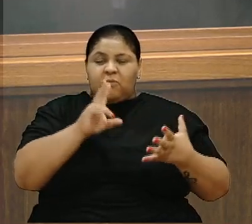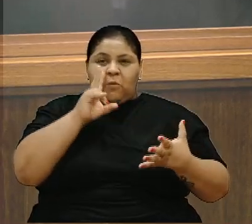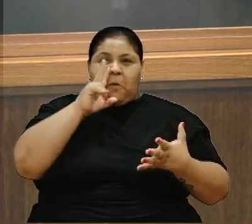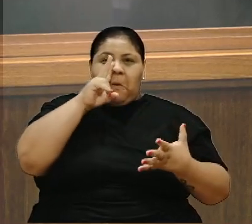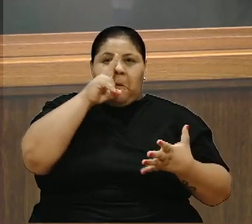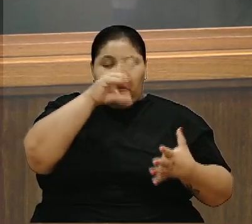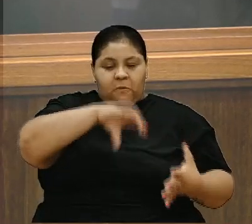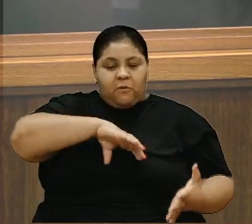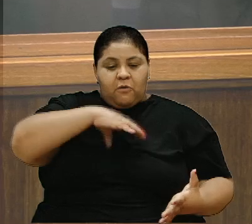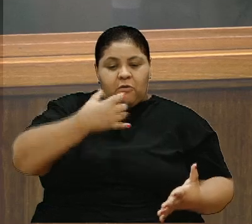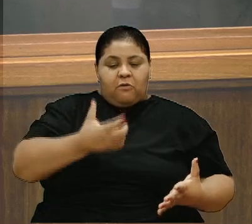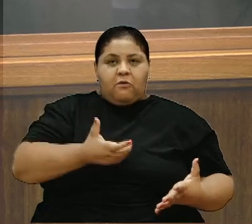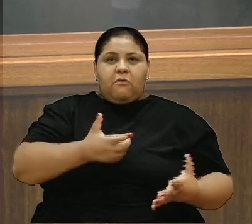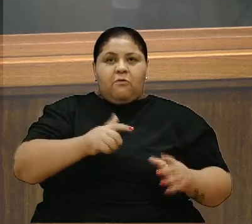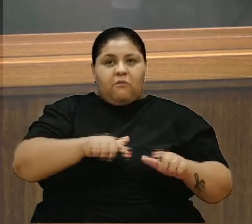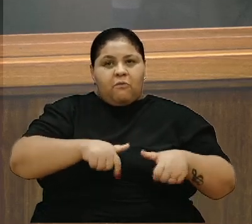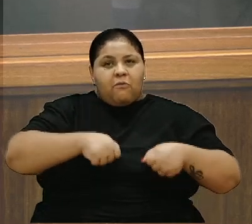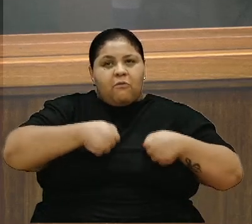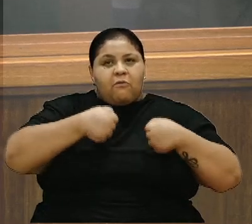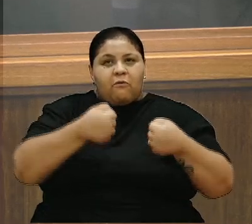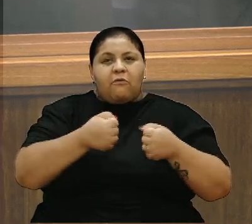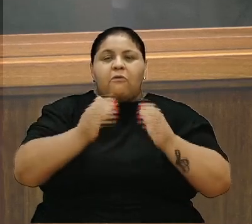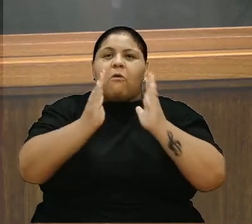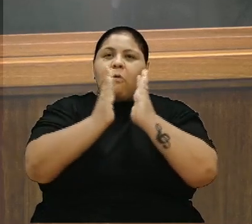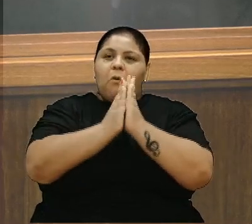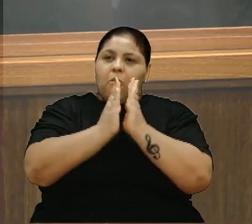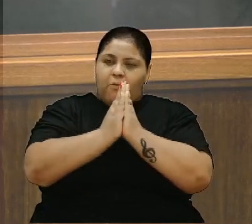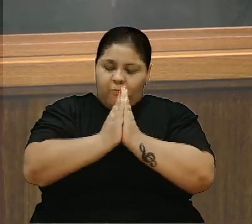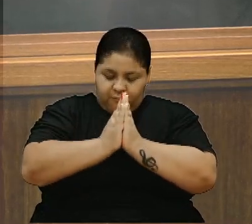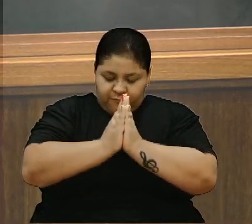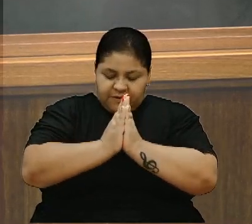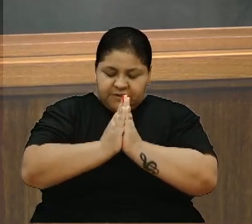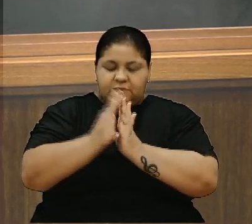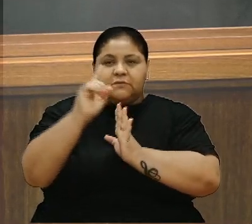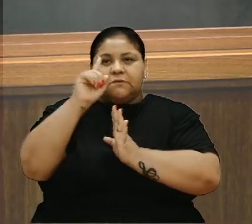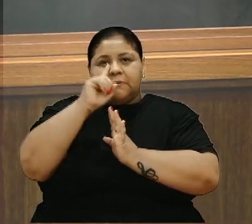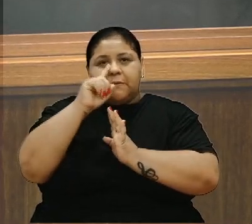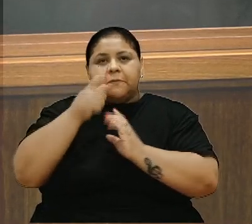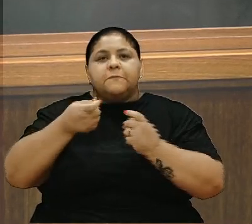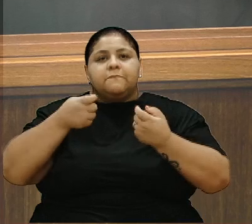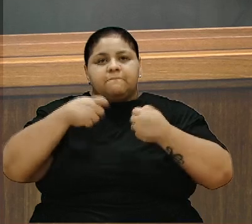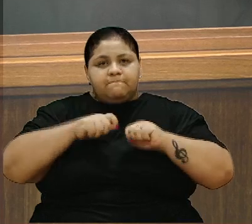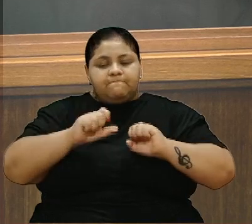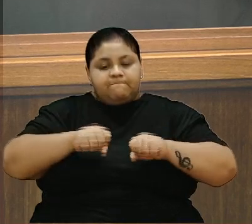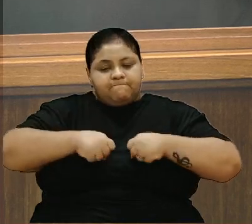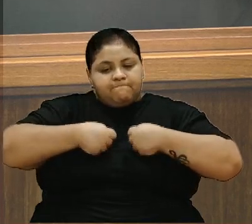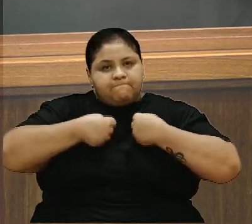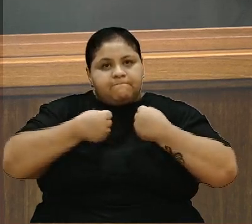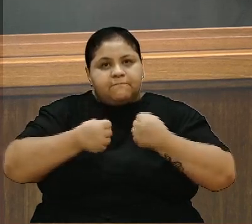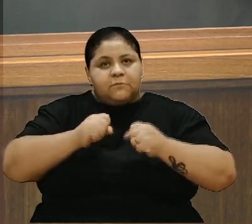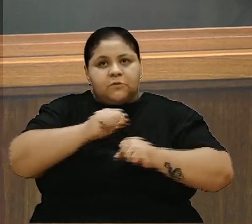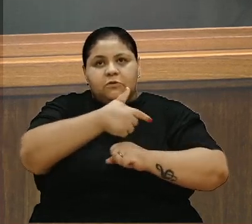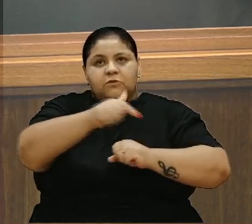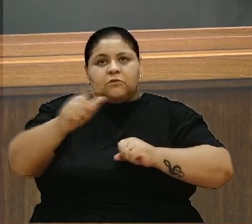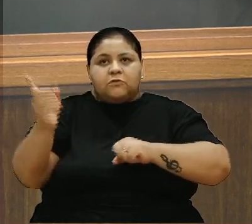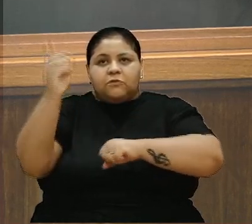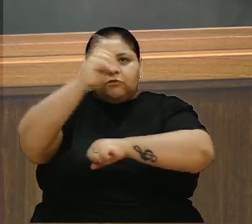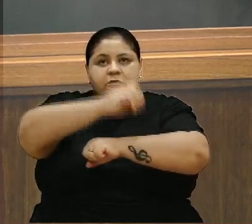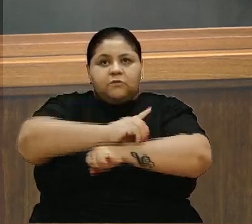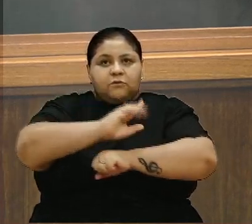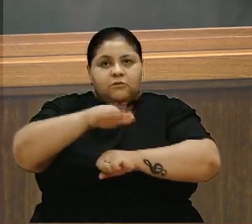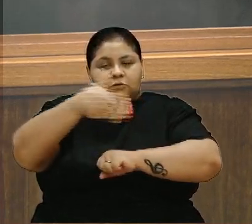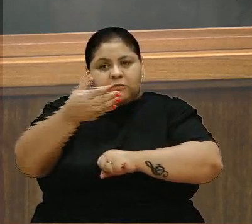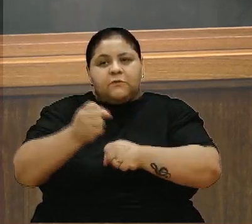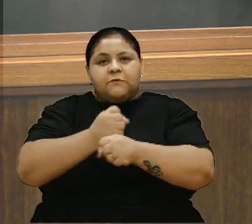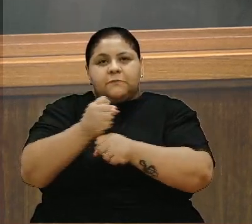e coragem para enfrentar, muita oração para essas mães que precisarão enfrentar os próximos dias, talvez os próximos anos.